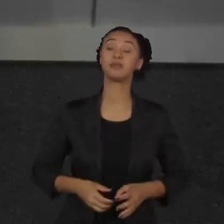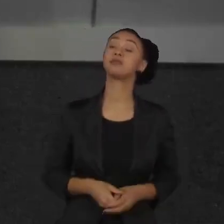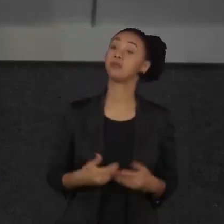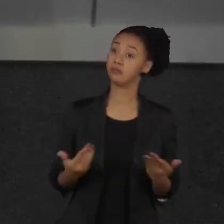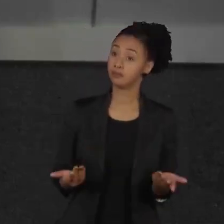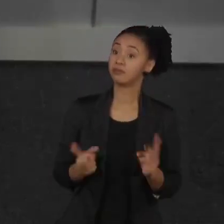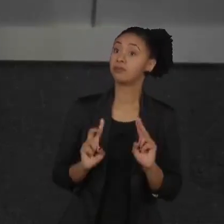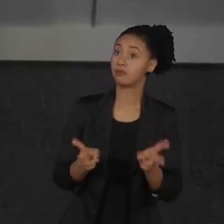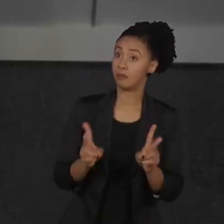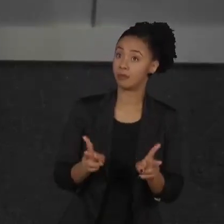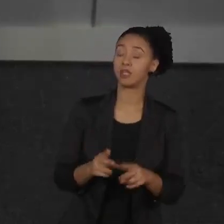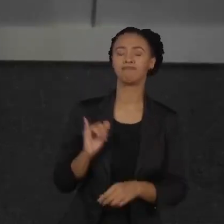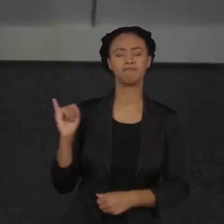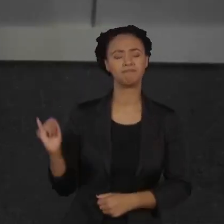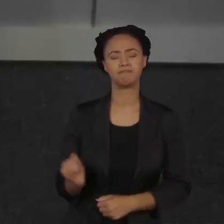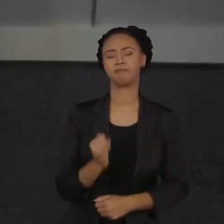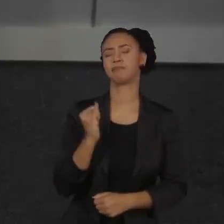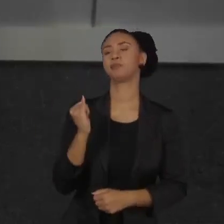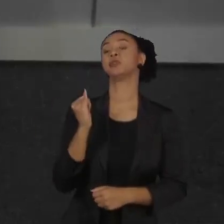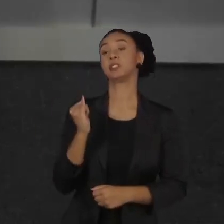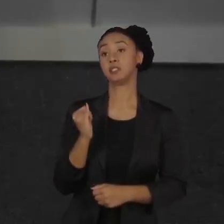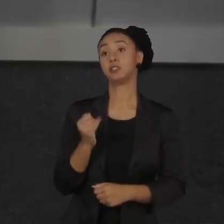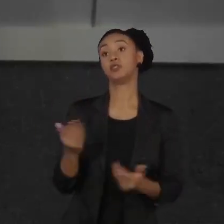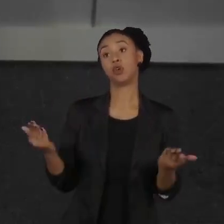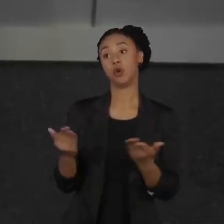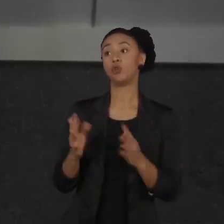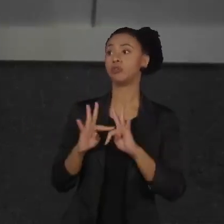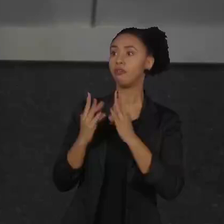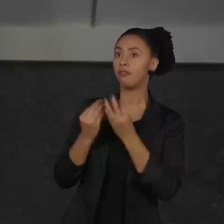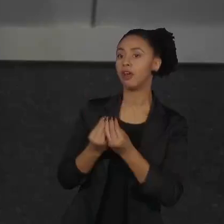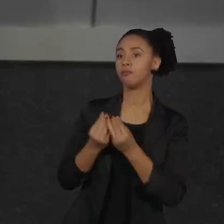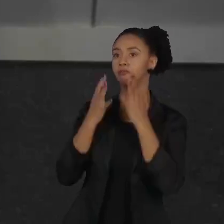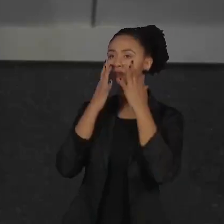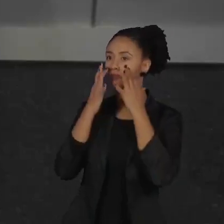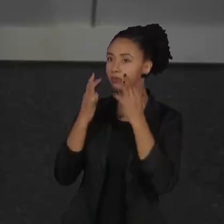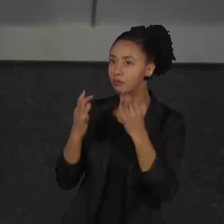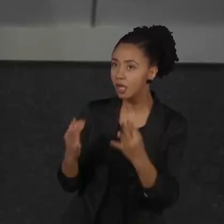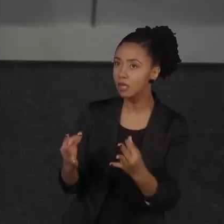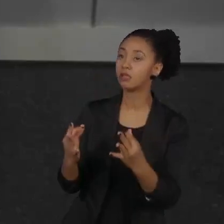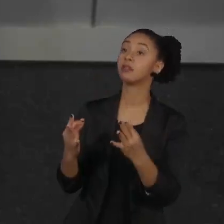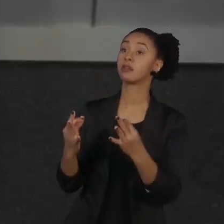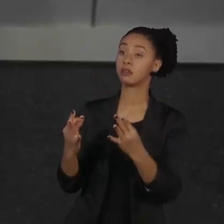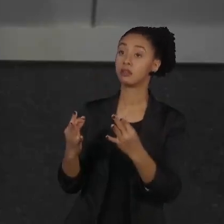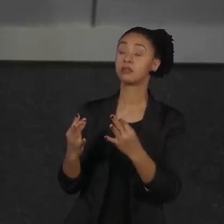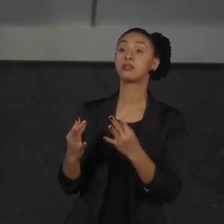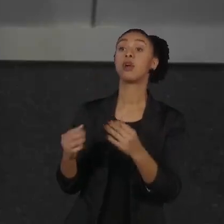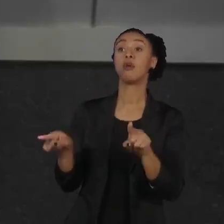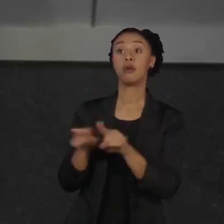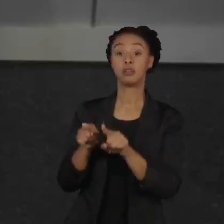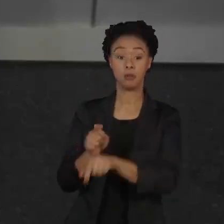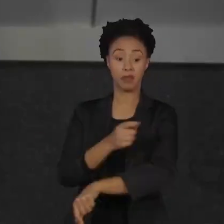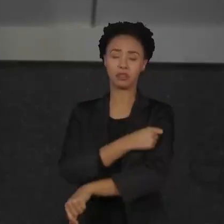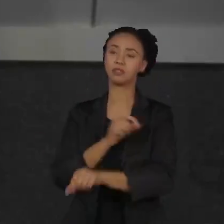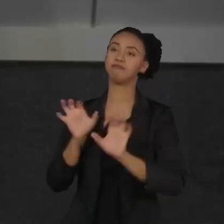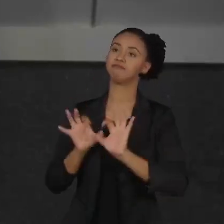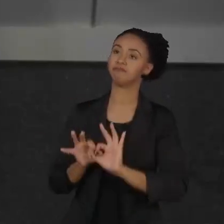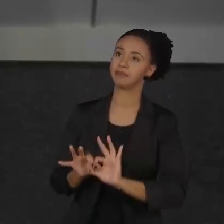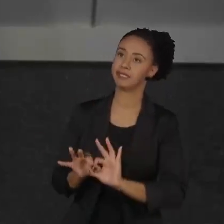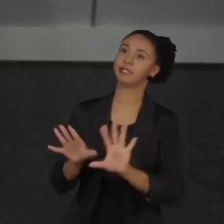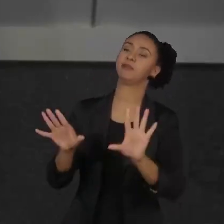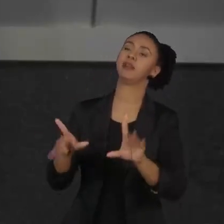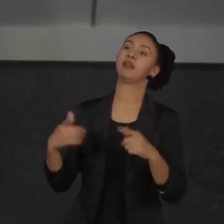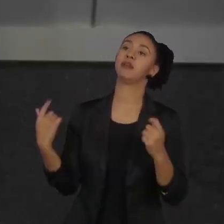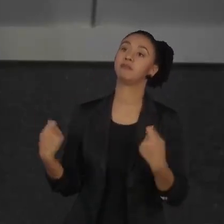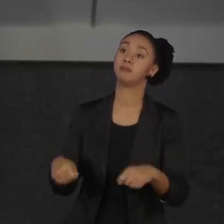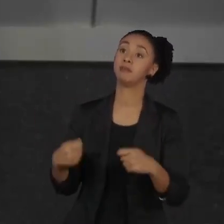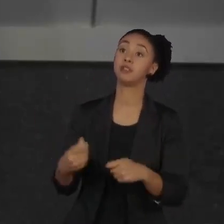Então, é super importante que os pais estejam atentos e que autorizem a vacinação, que essa vacinação a